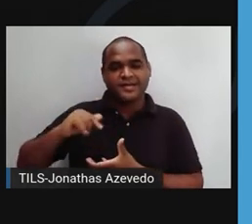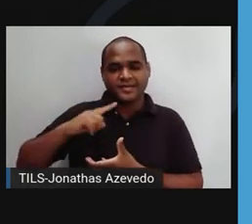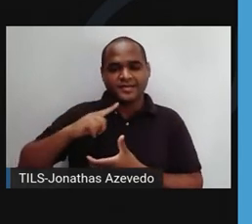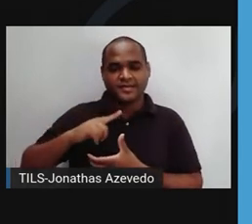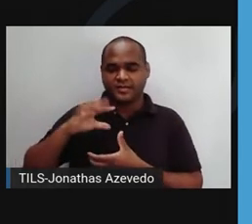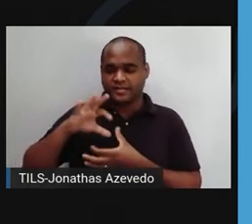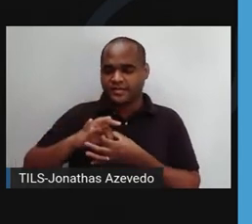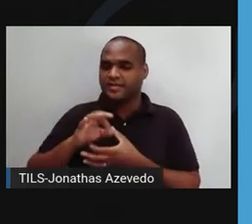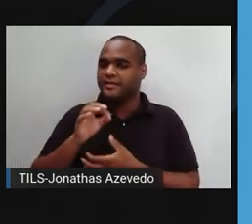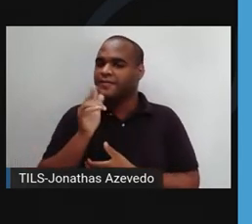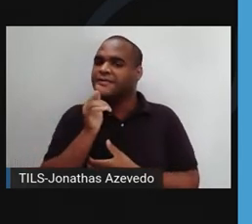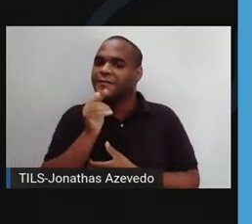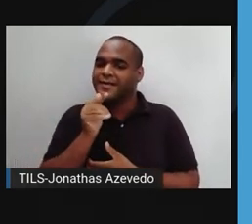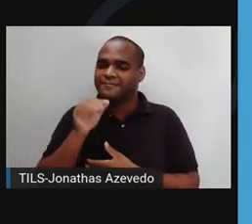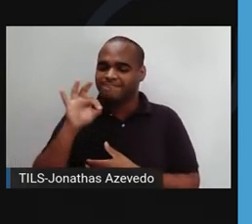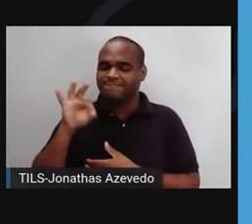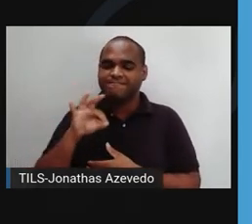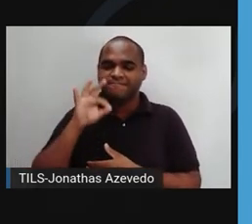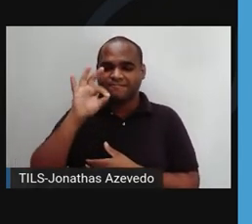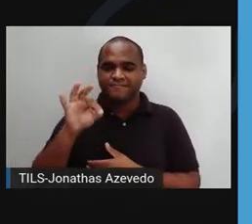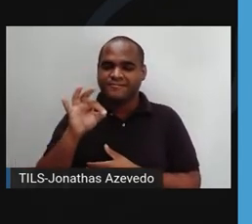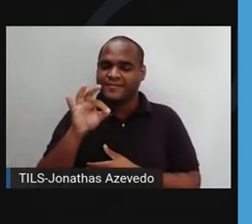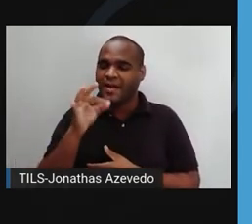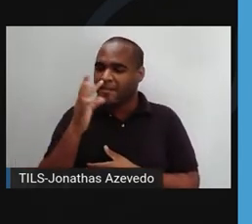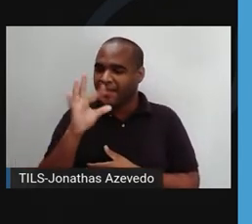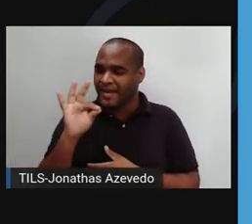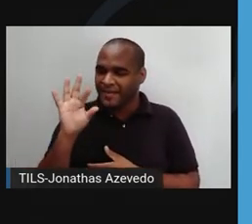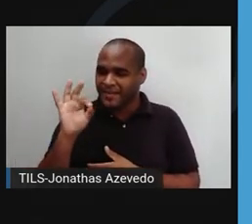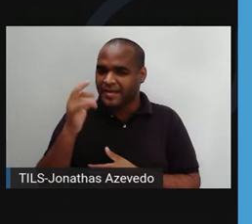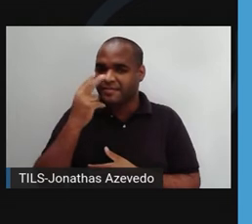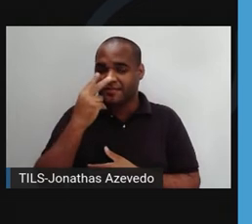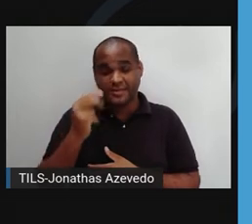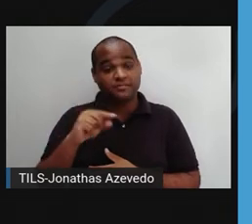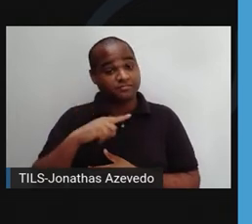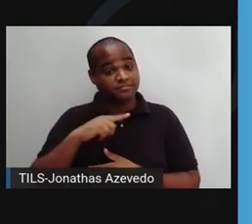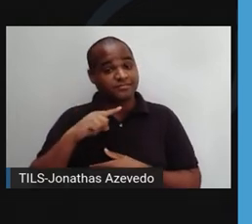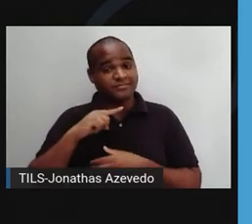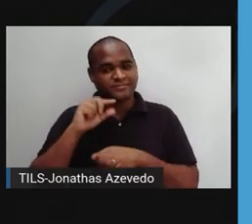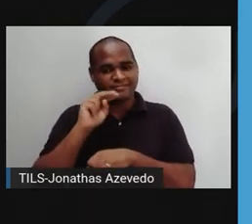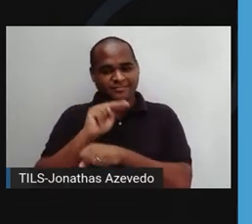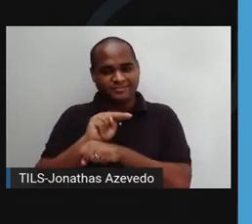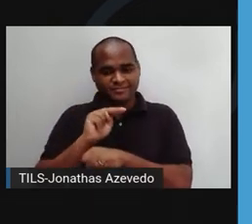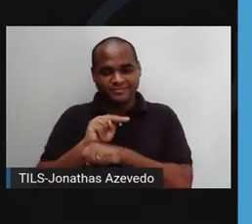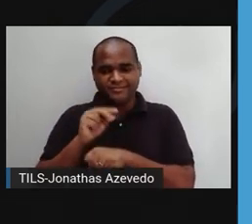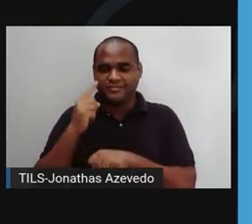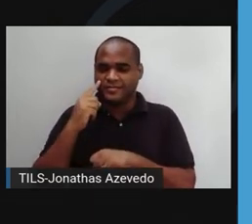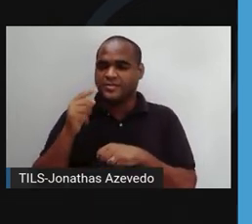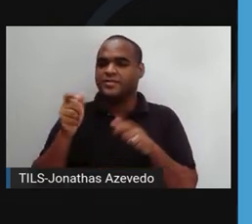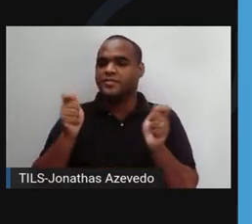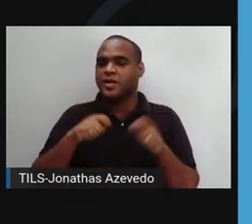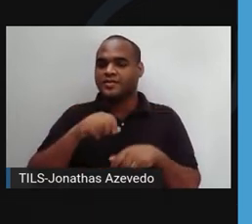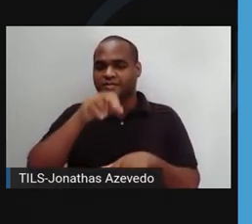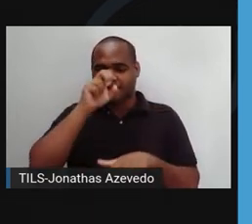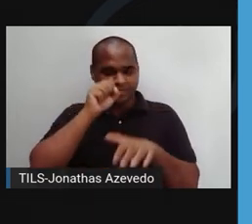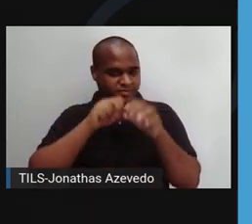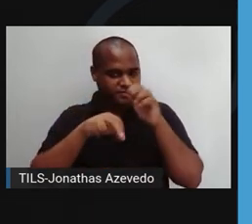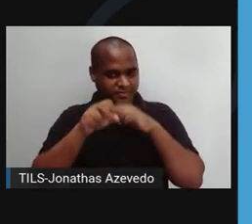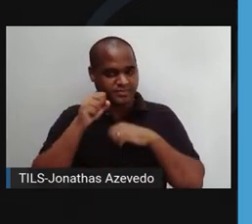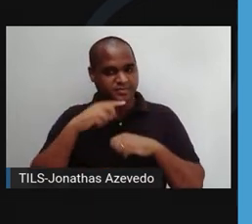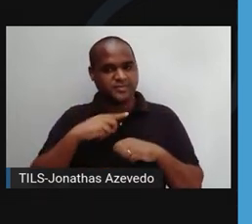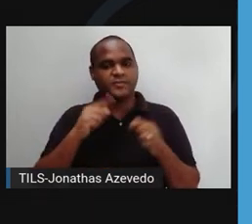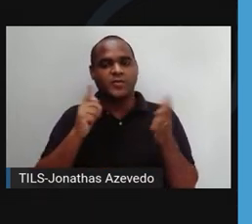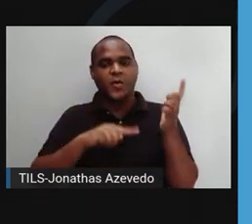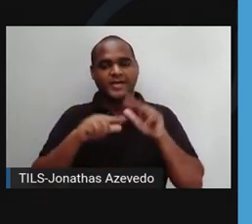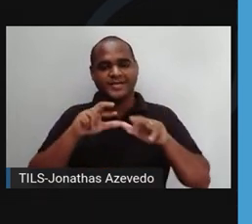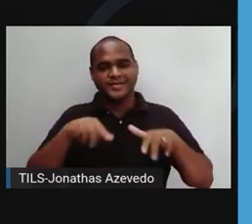fica preso a uma fina camada de líquido tipo uma cola. Esse saco cria uma superfície lisa permitindo que os pulmões se expandam toda vez